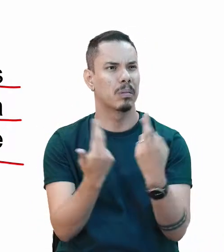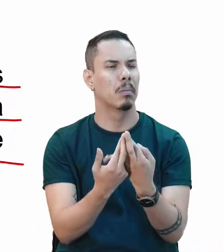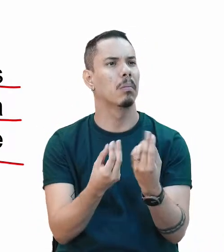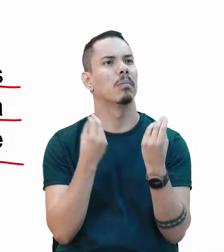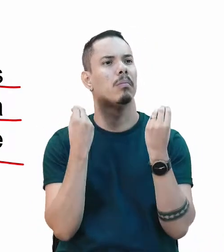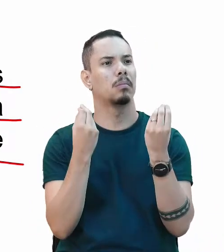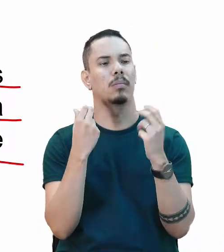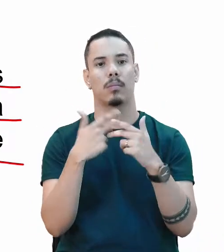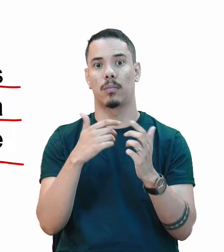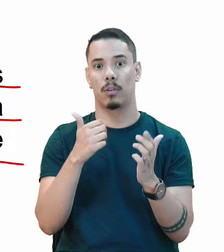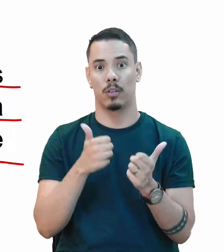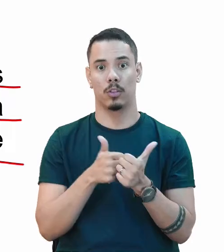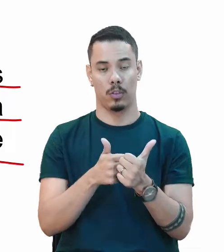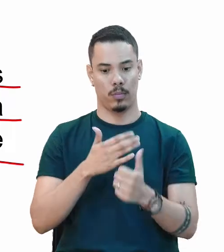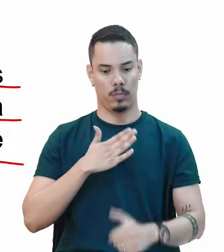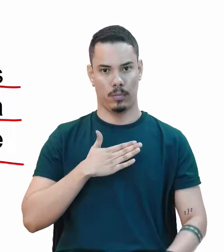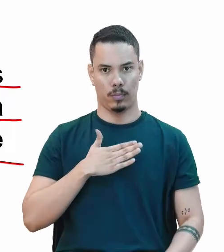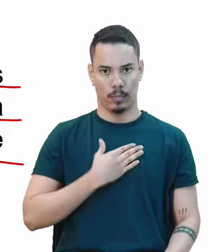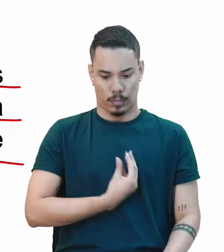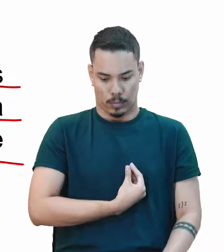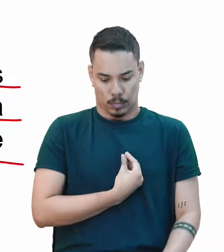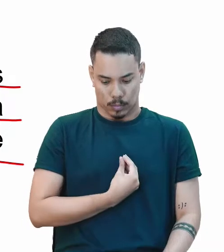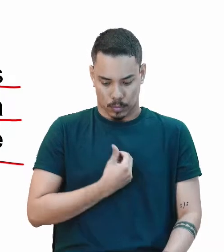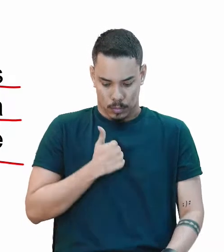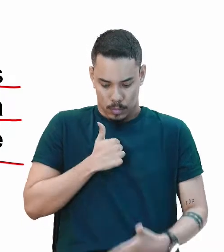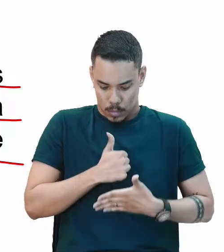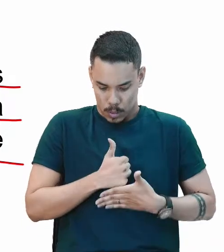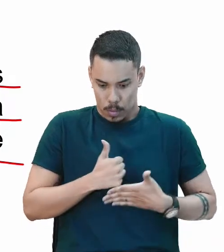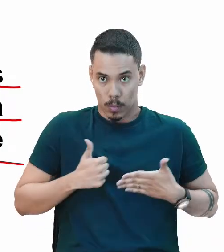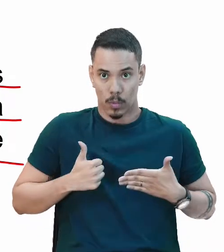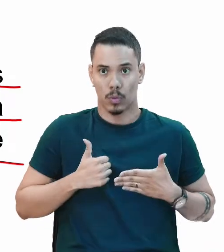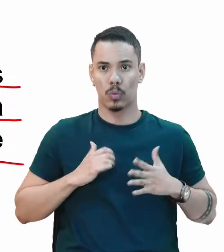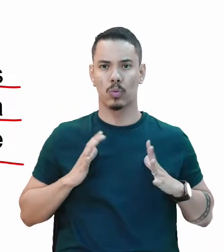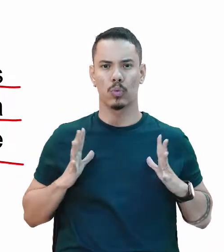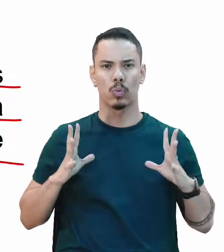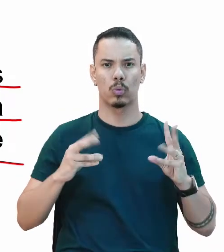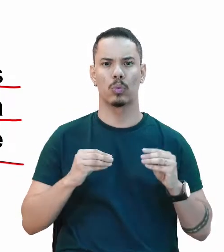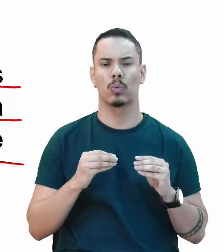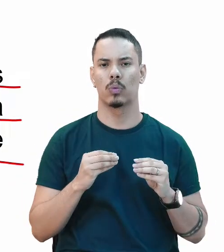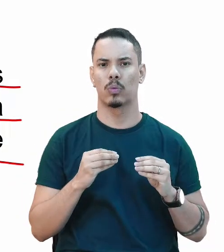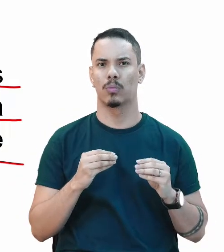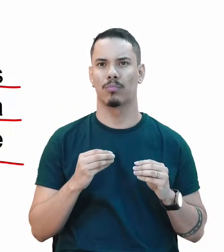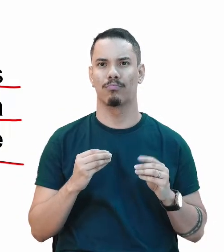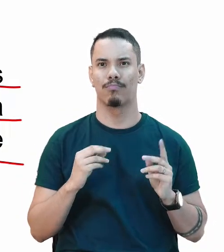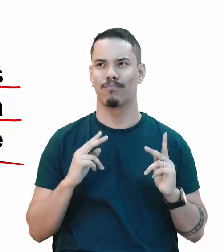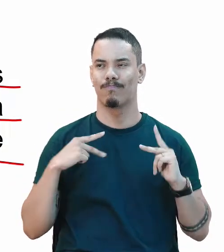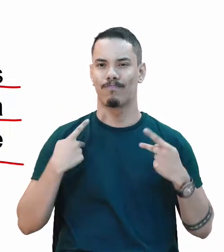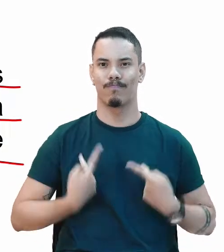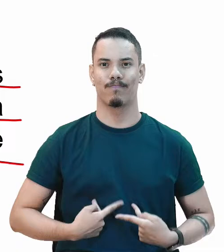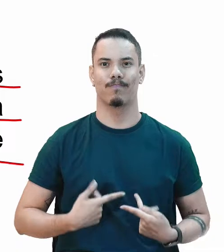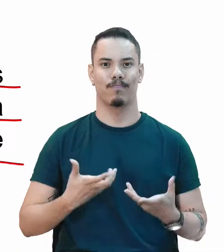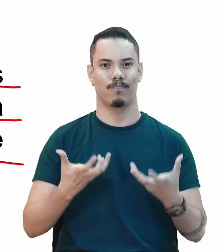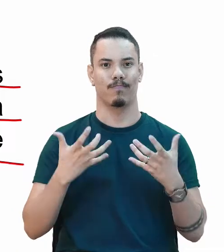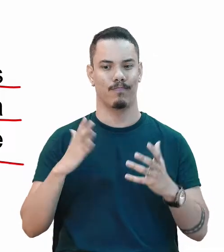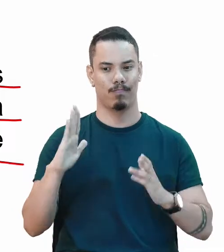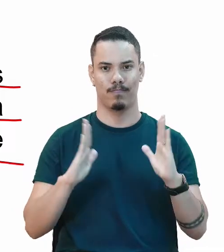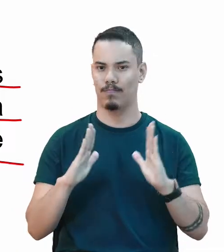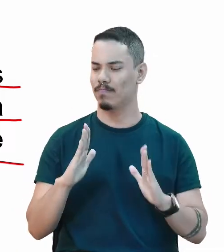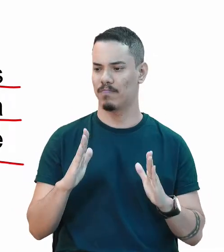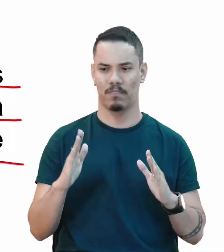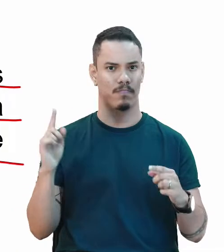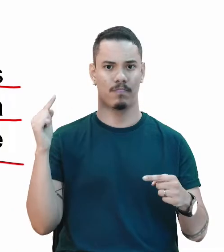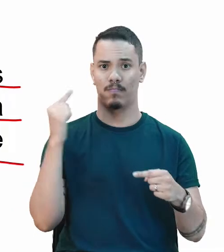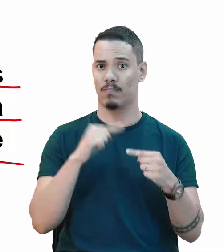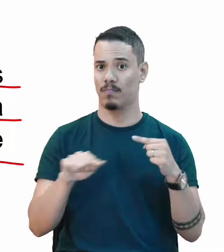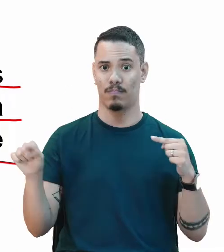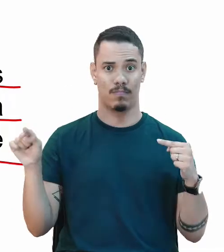o princípio dele, tudo aquilo que o homem desejava naquela época não era o